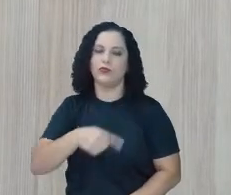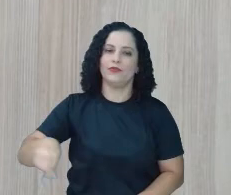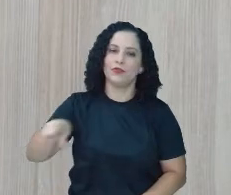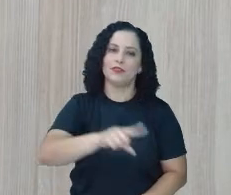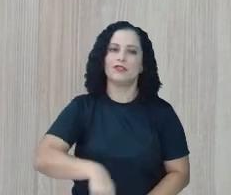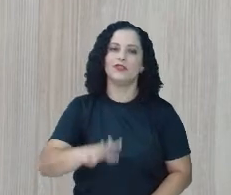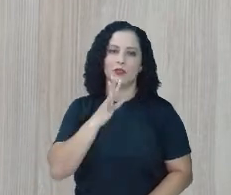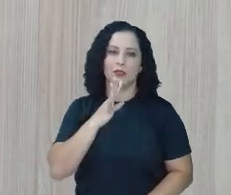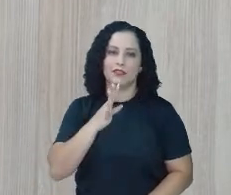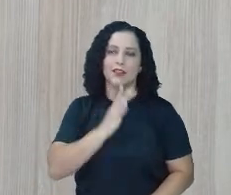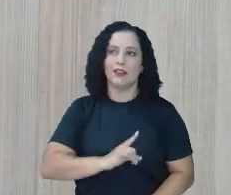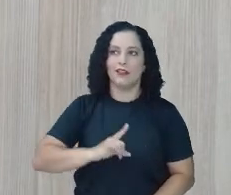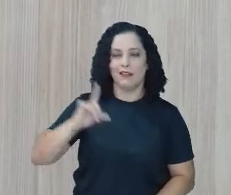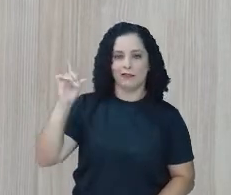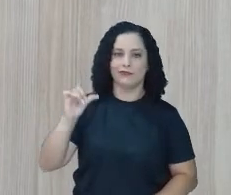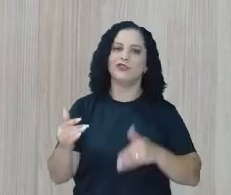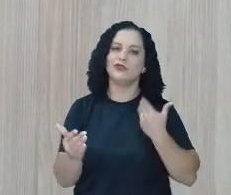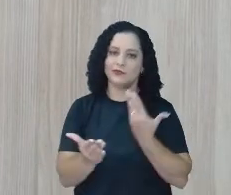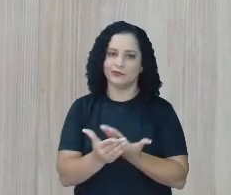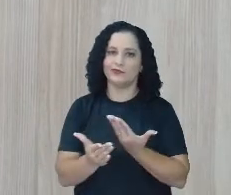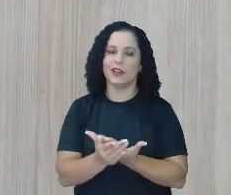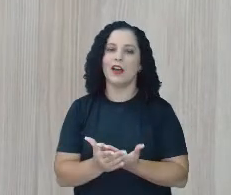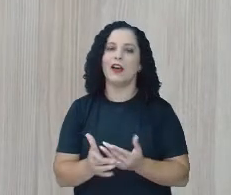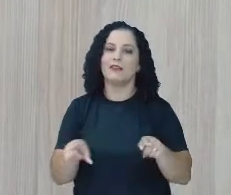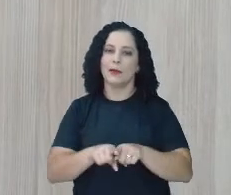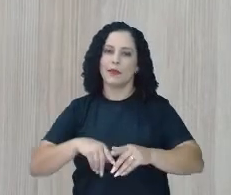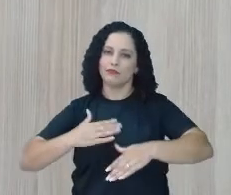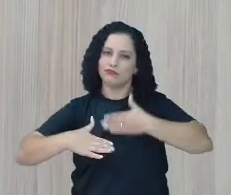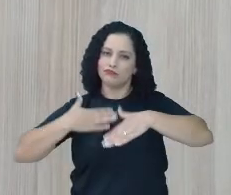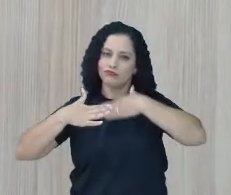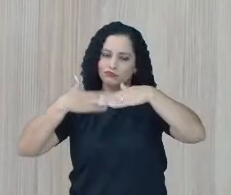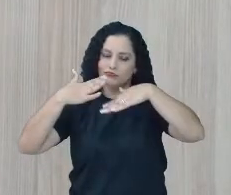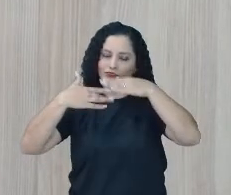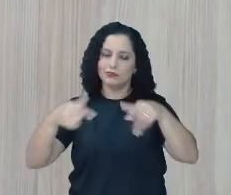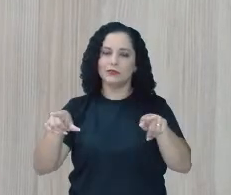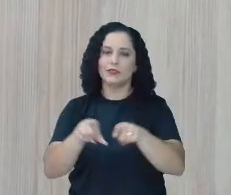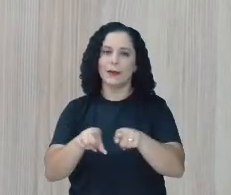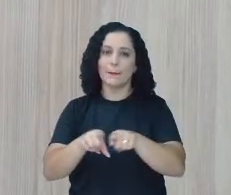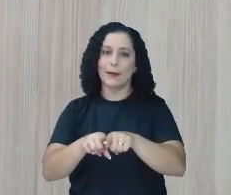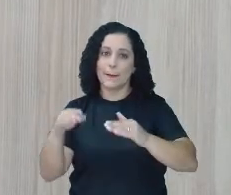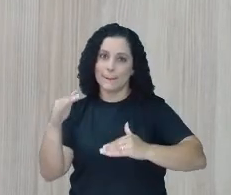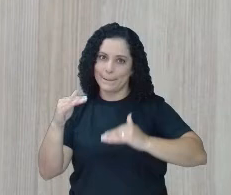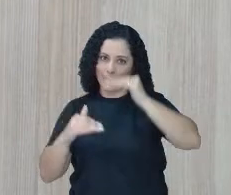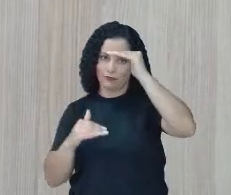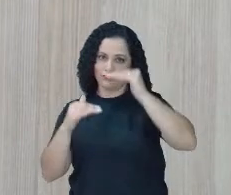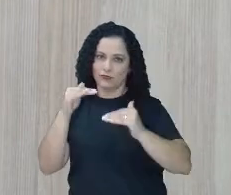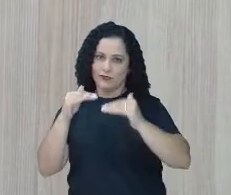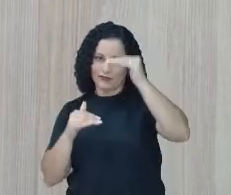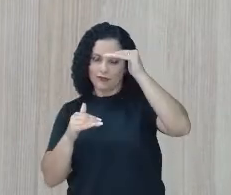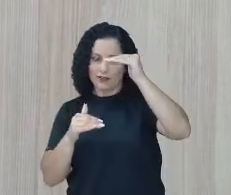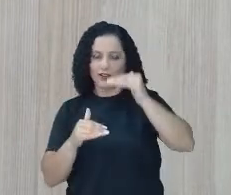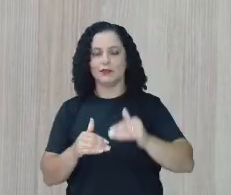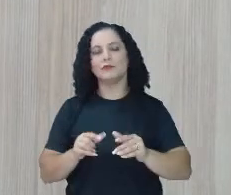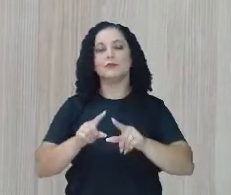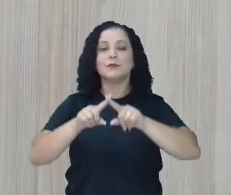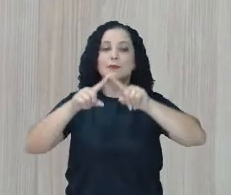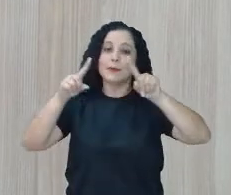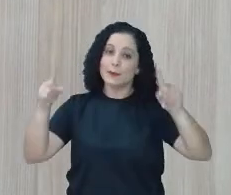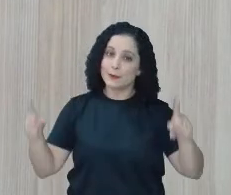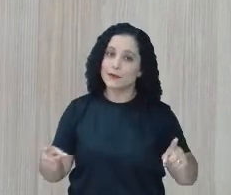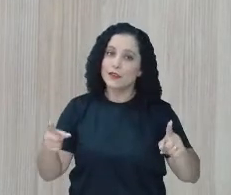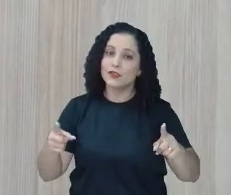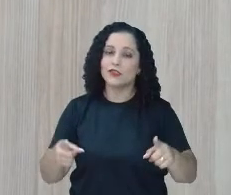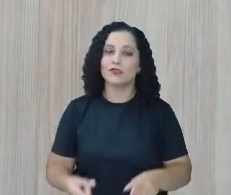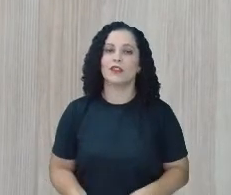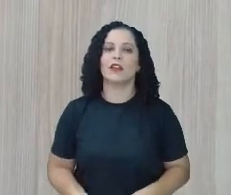você também vai ver nessas outras séries, certo? E também com um nível um pouco mais elevado, certo? Mas também